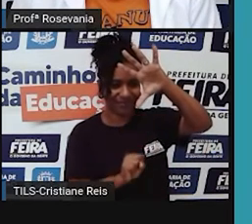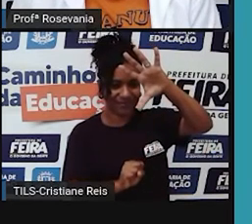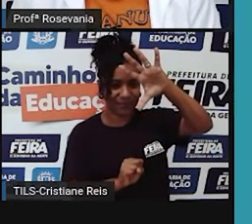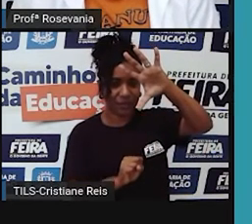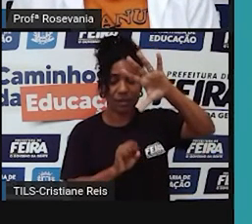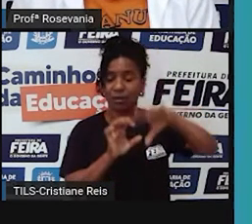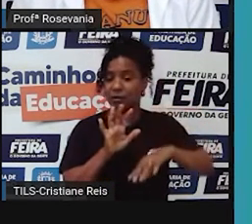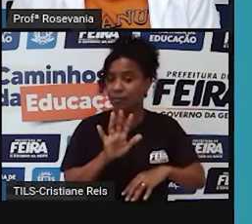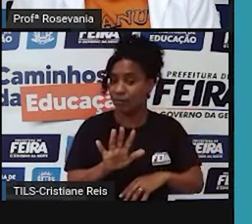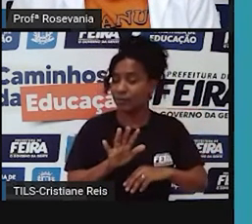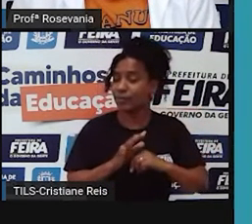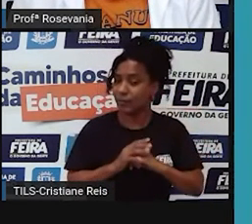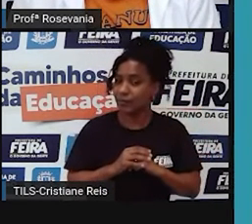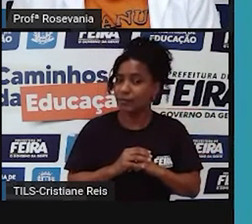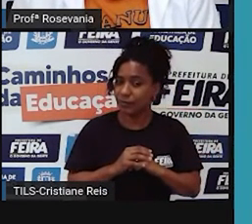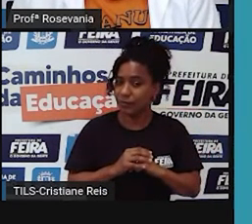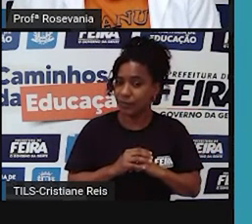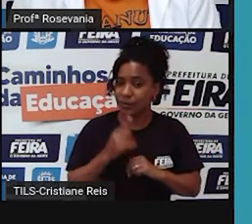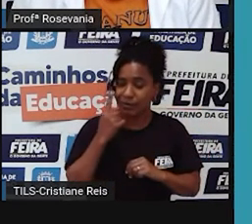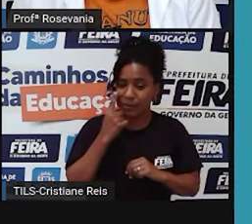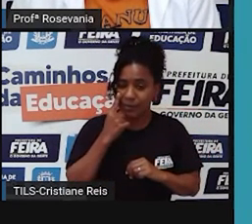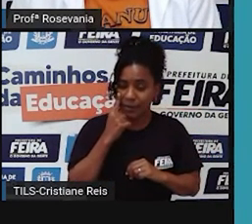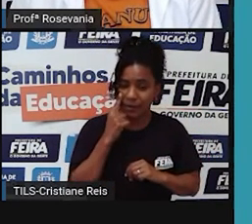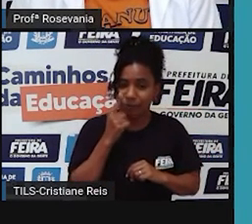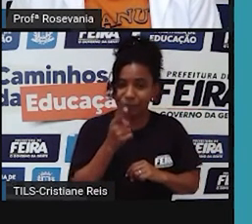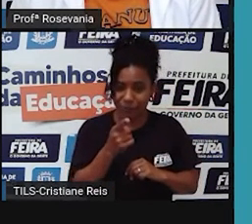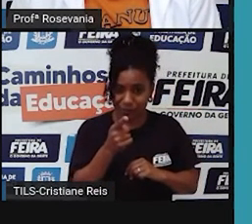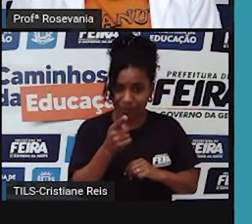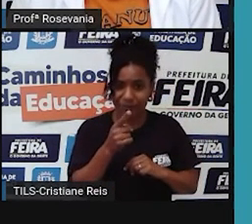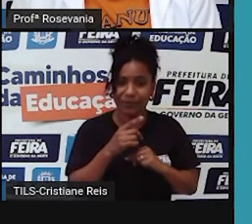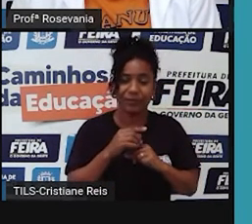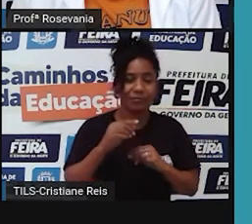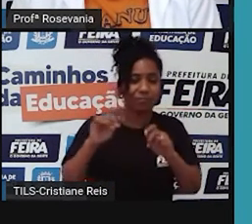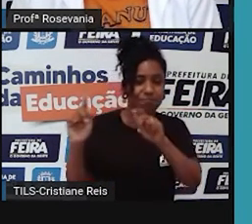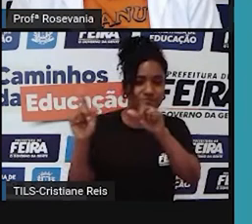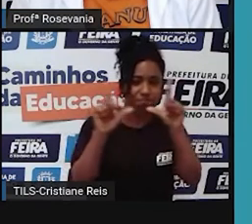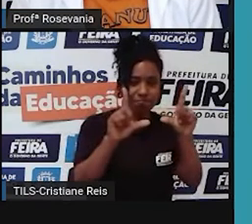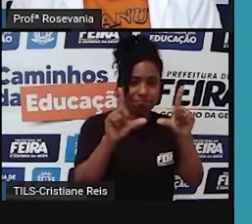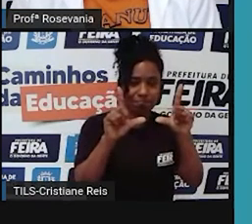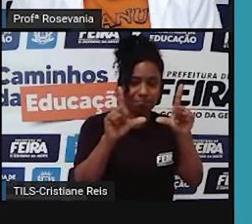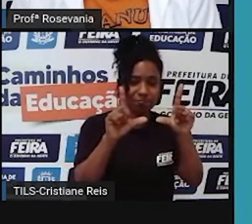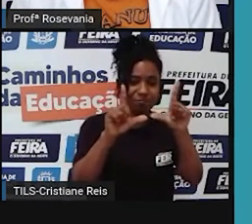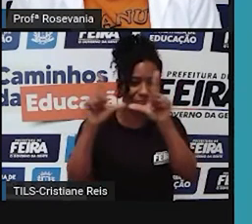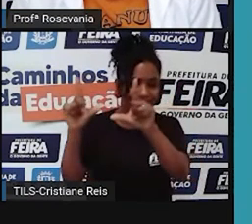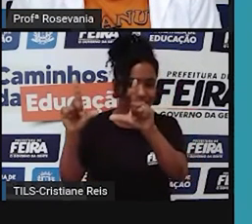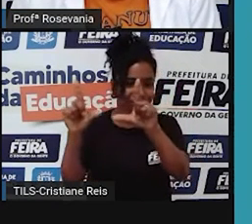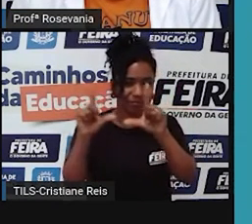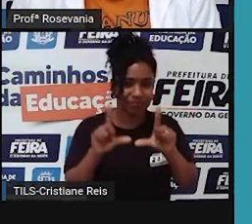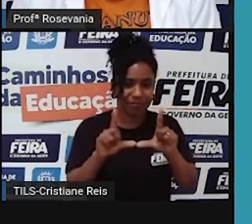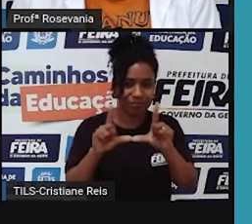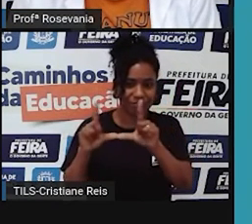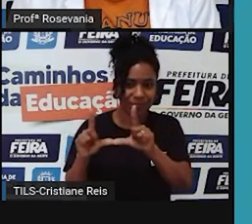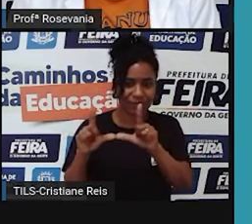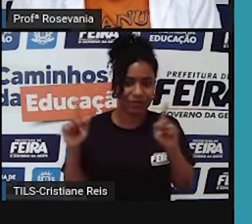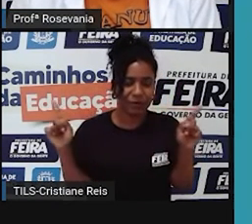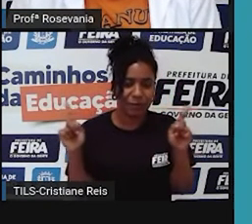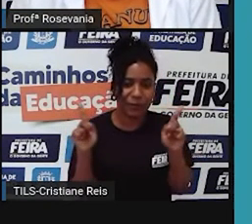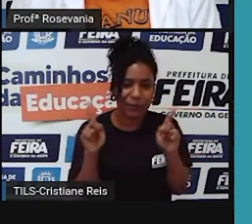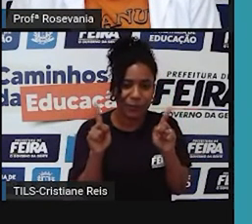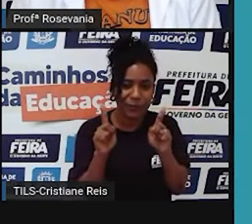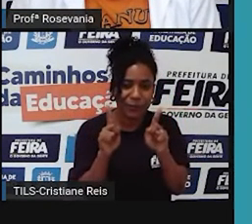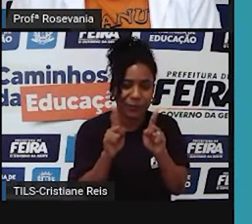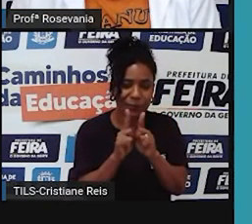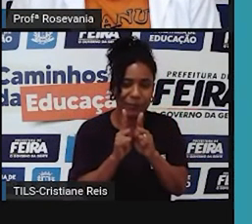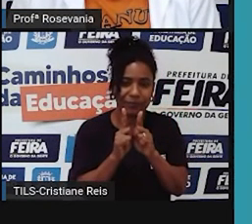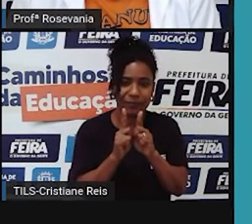que à medida que eu vou mudando de quadrinho, eu vou vendo uma área menor, não é isso? Então,